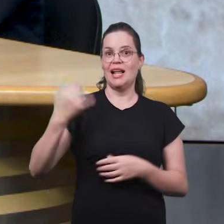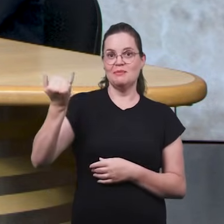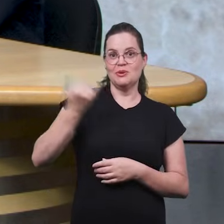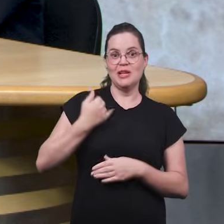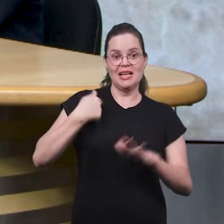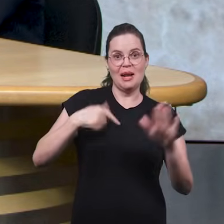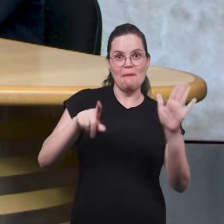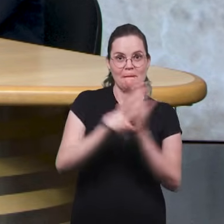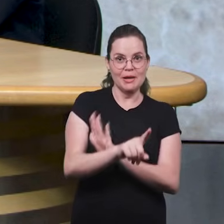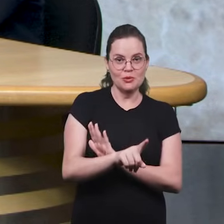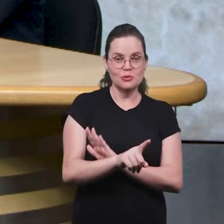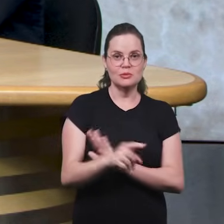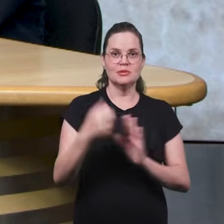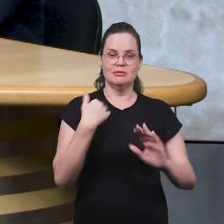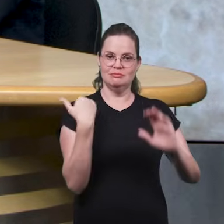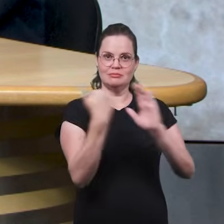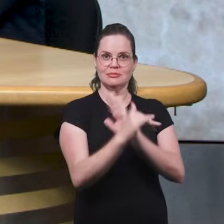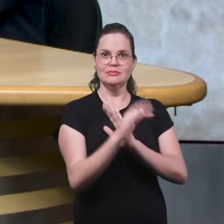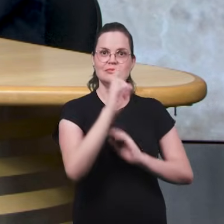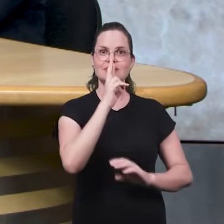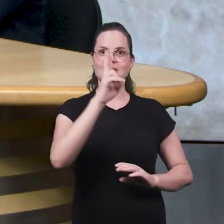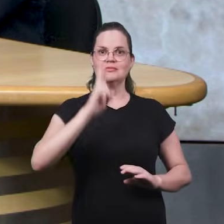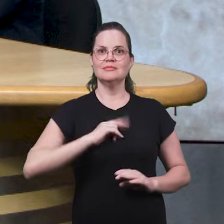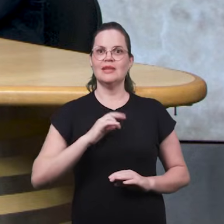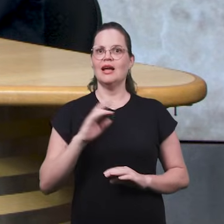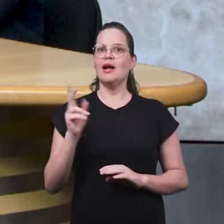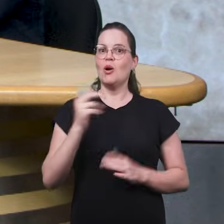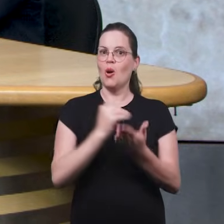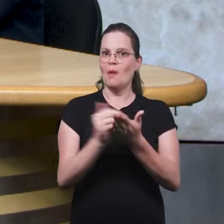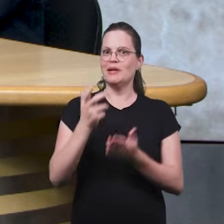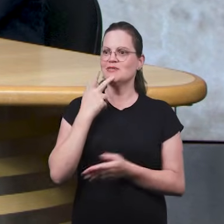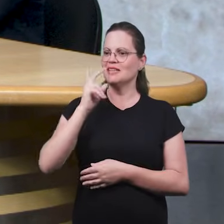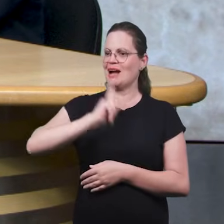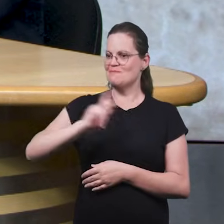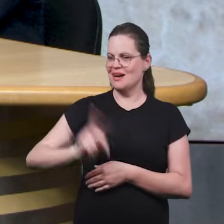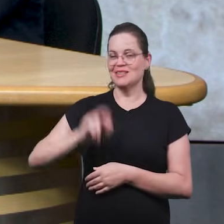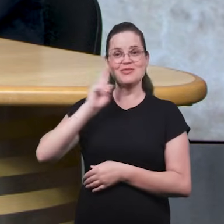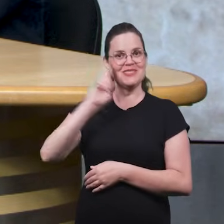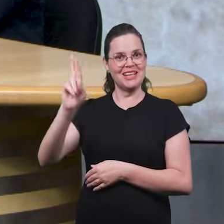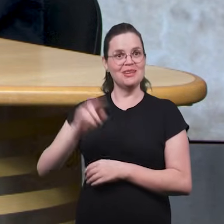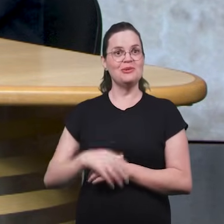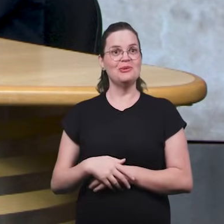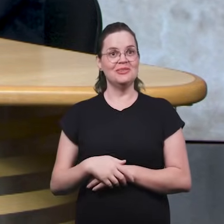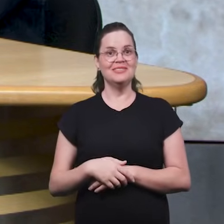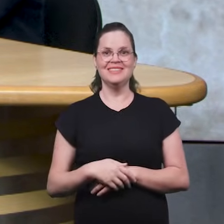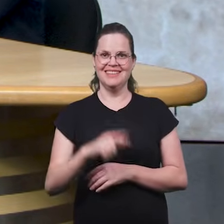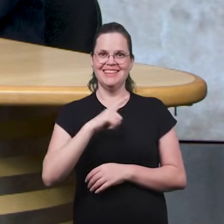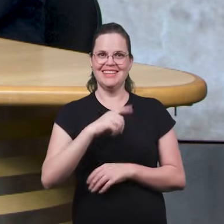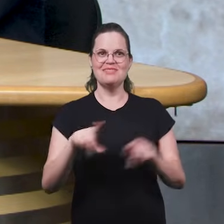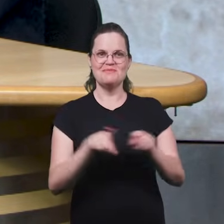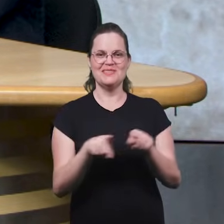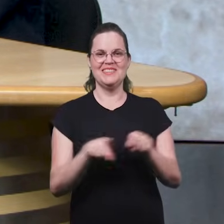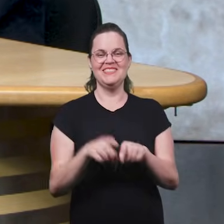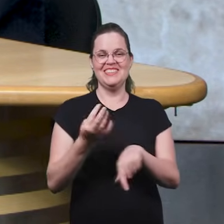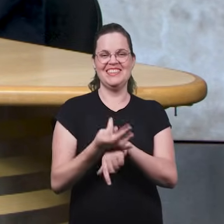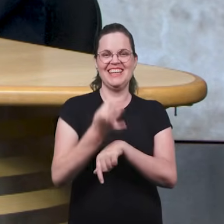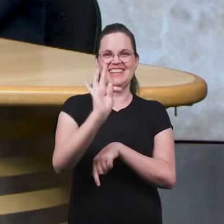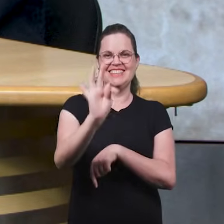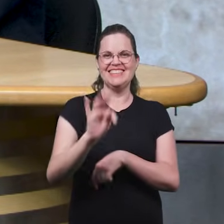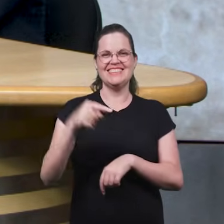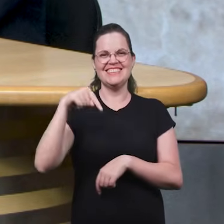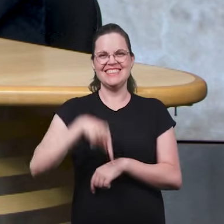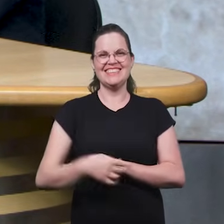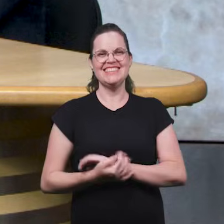ela contou que quando ela pergunta, a inteligência artificial começa dizendo, a paz do Senhor. Nós temos um técnico aqui da